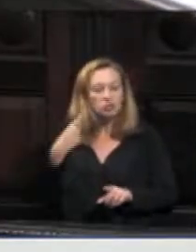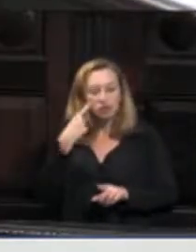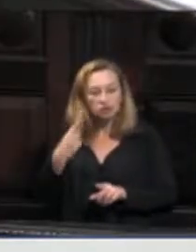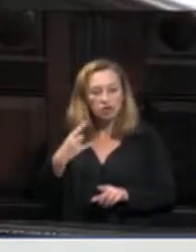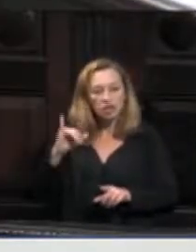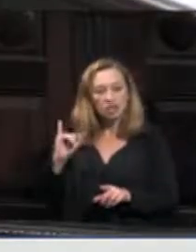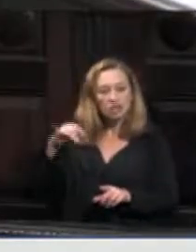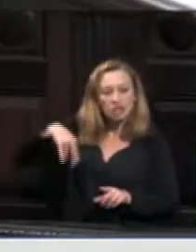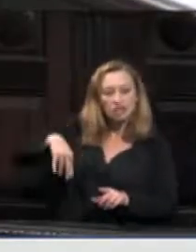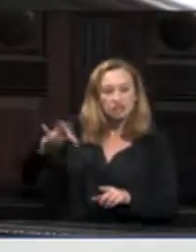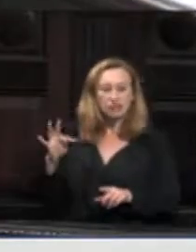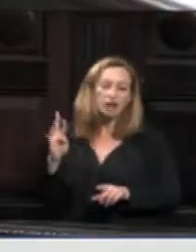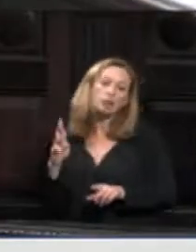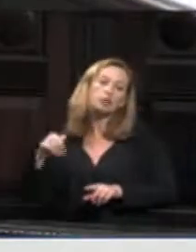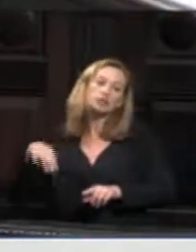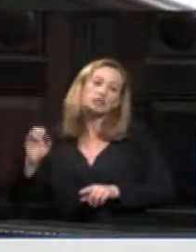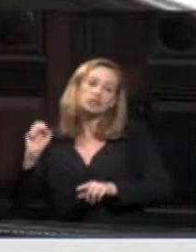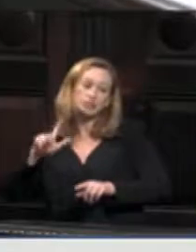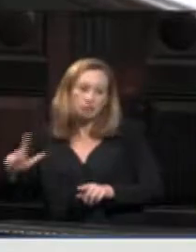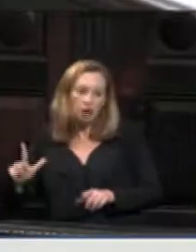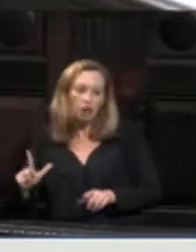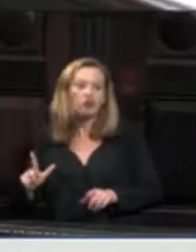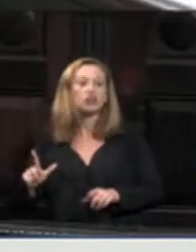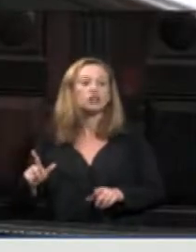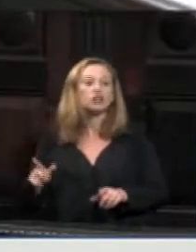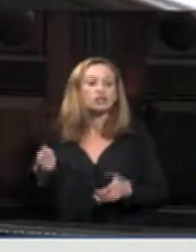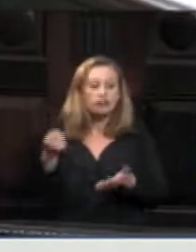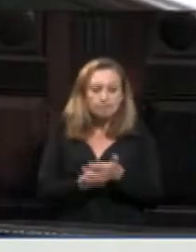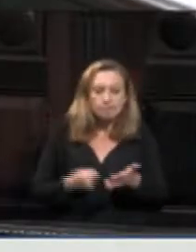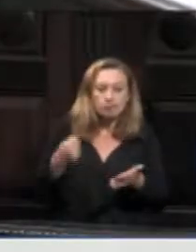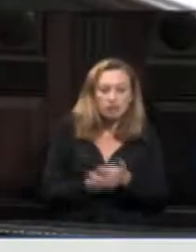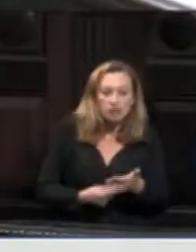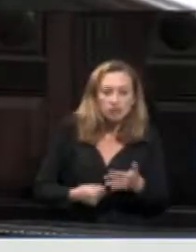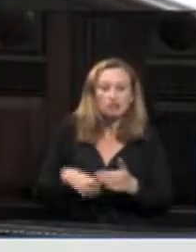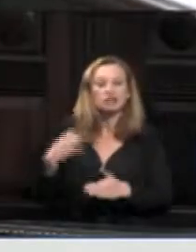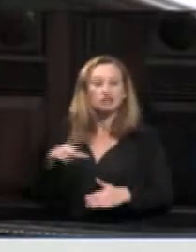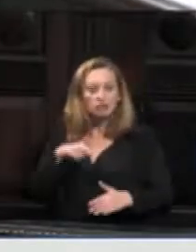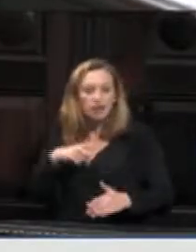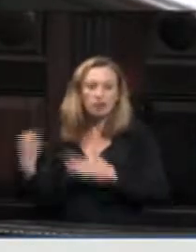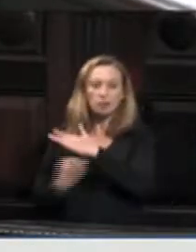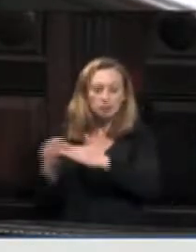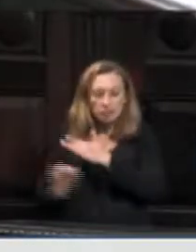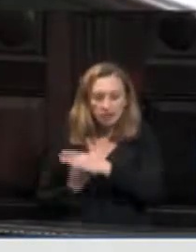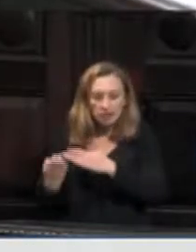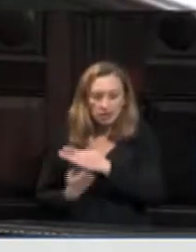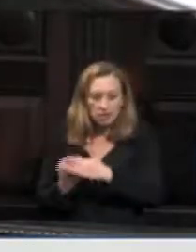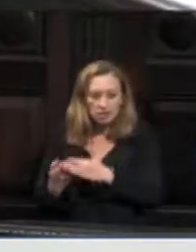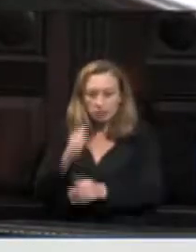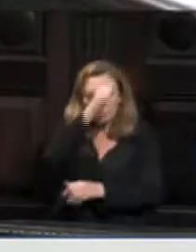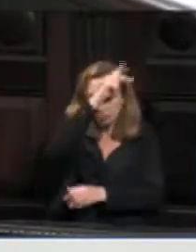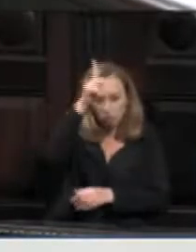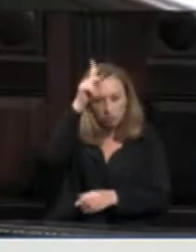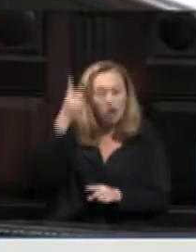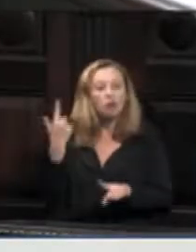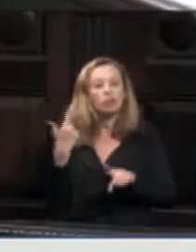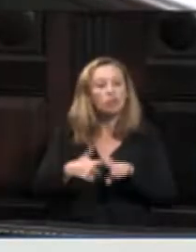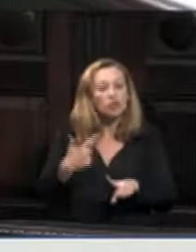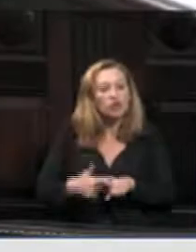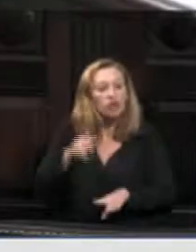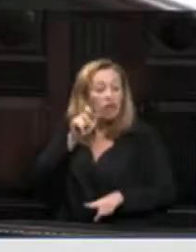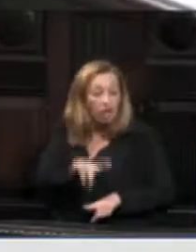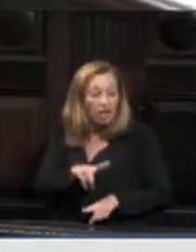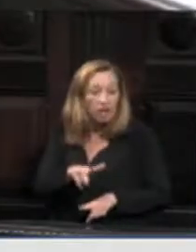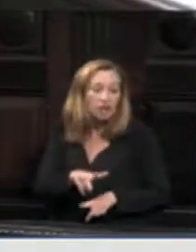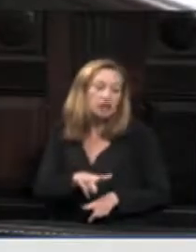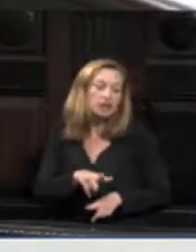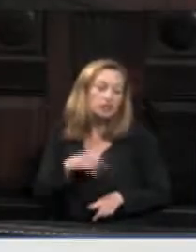é que vem a exigência de ser uma empresa pública. Por quê? Porque é exatamente